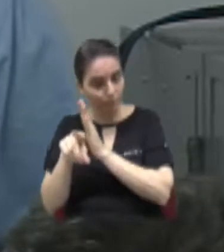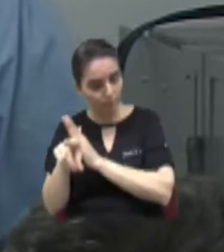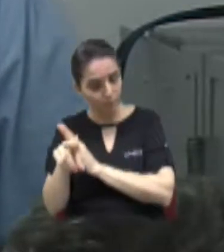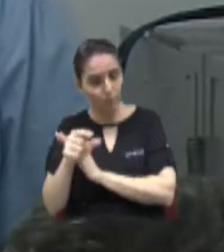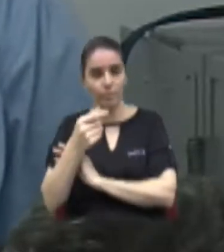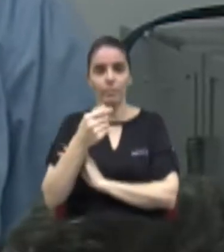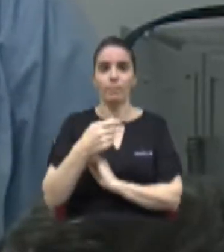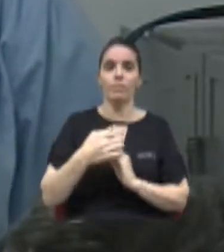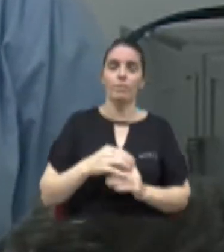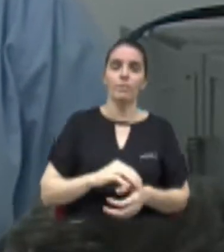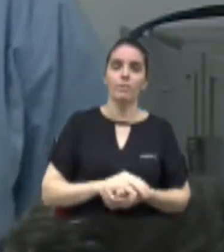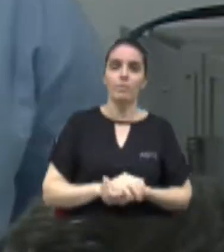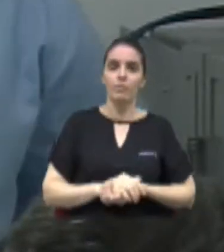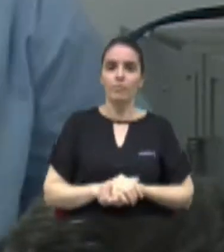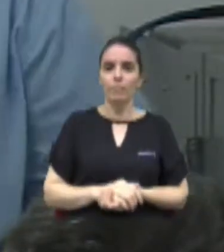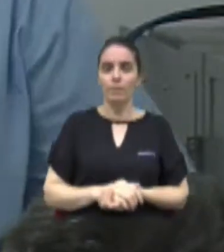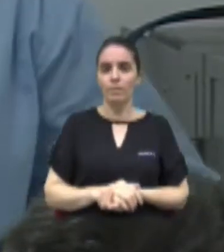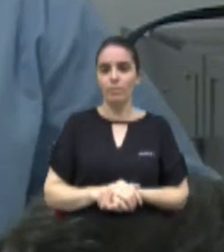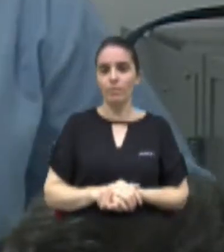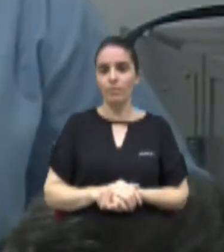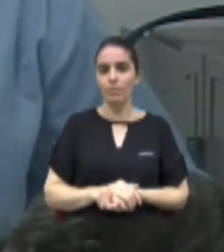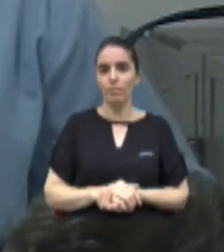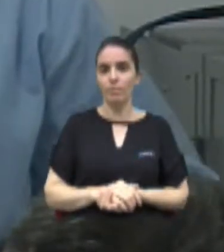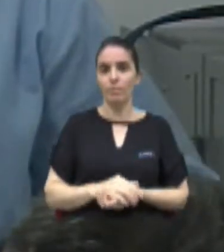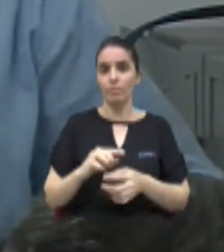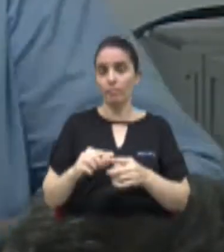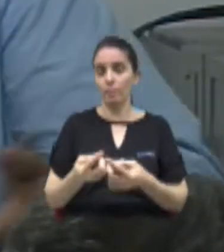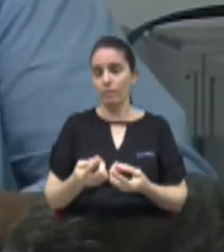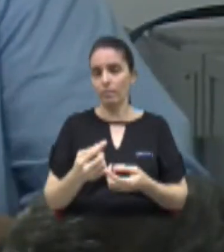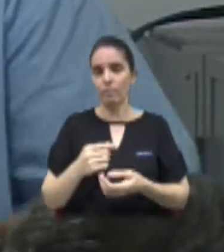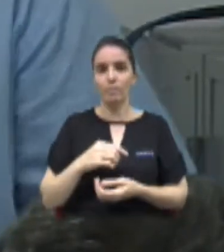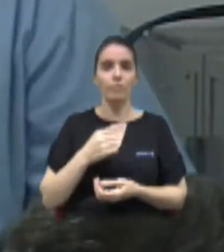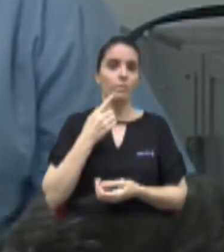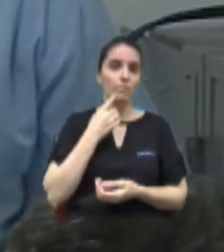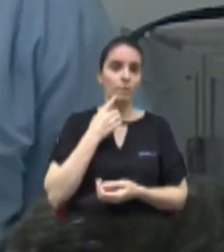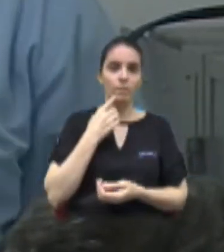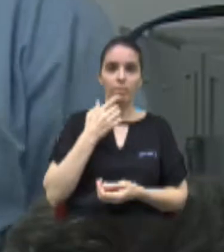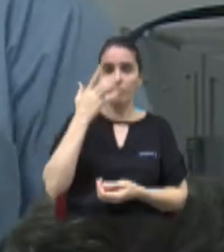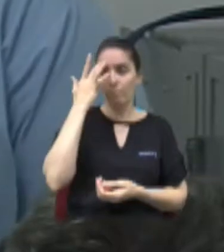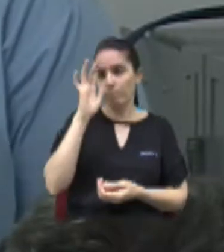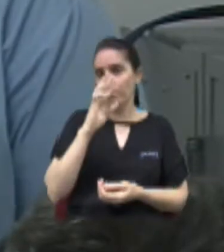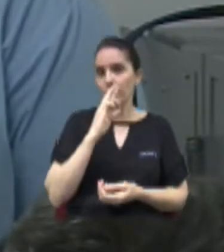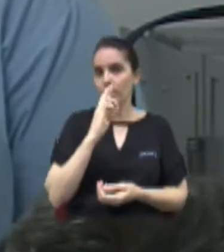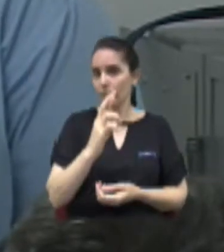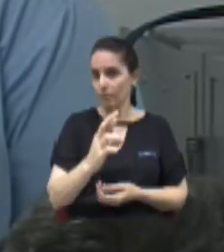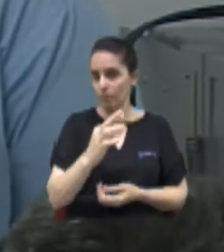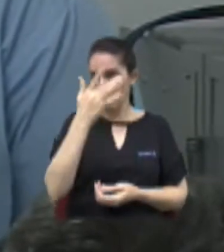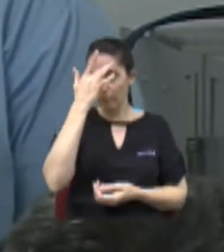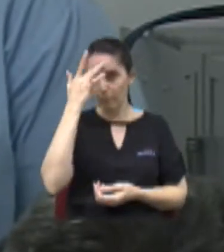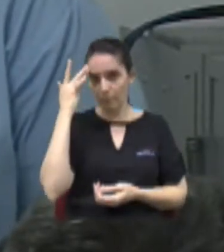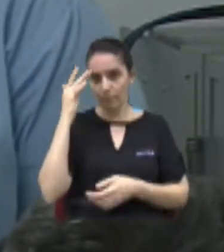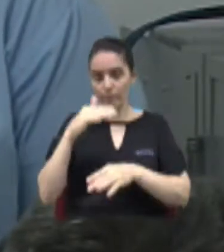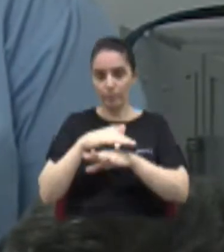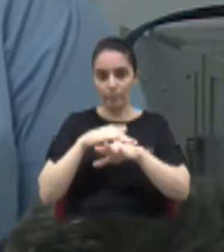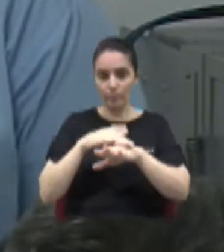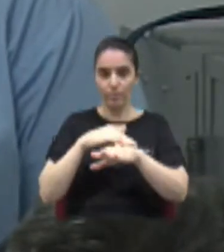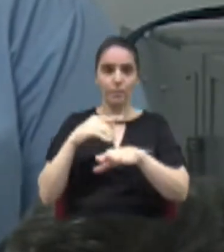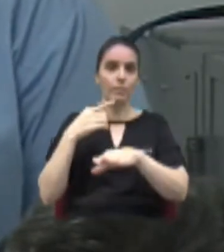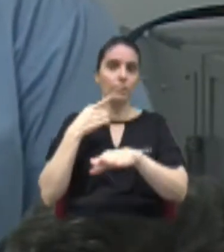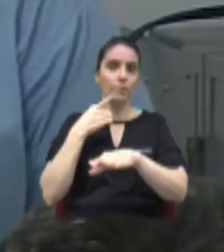para a nossa cidade, para a nossa cidade, não, para o nosso país, porque nós não podemos concordar mais com esse tipo de política antiga, de fazer